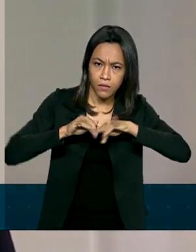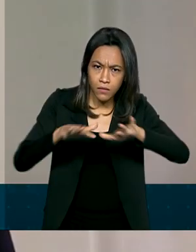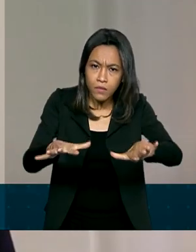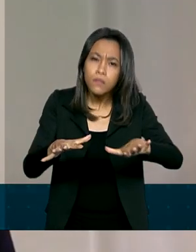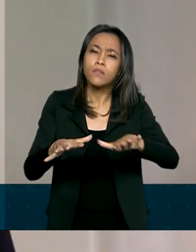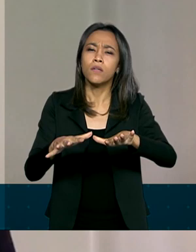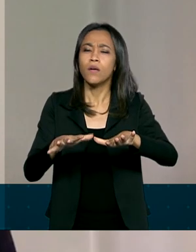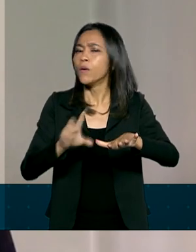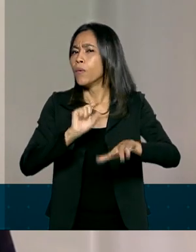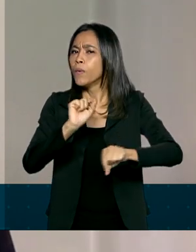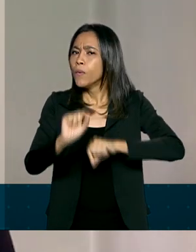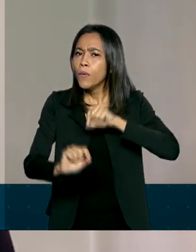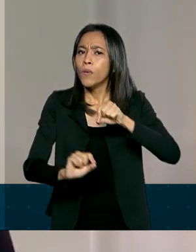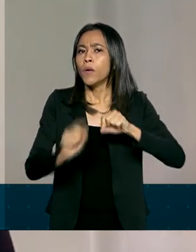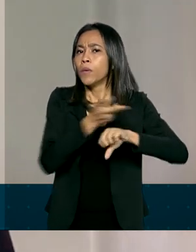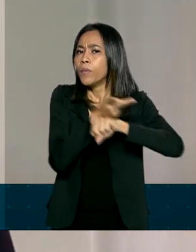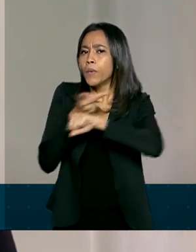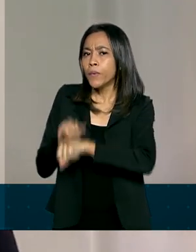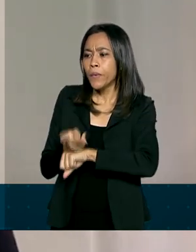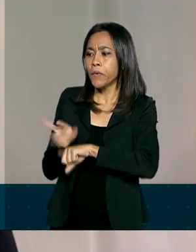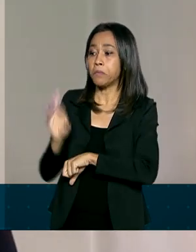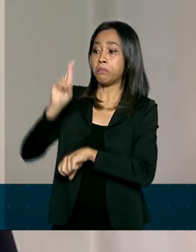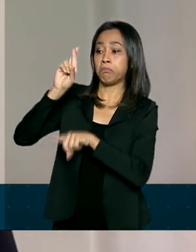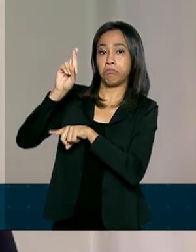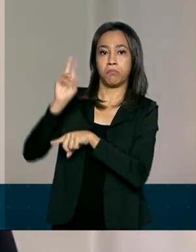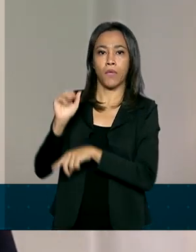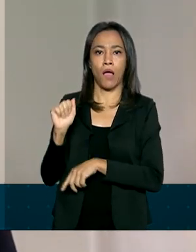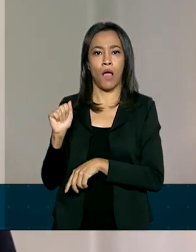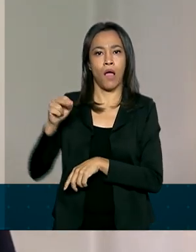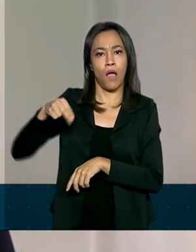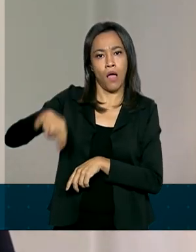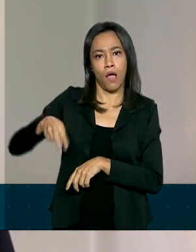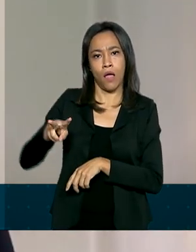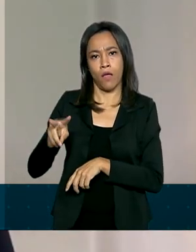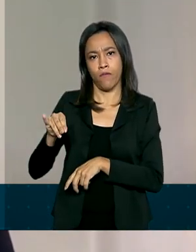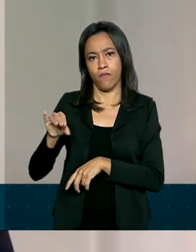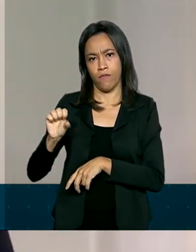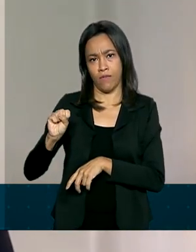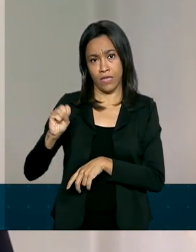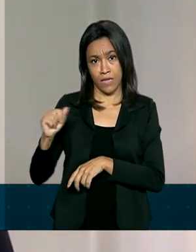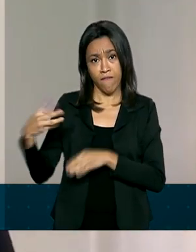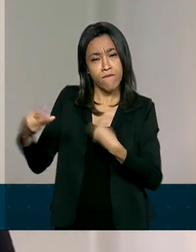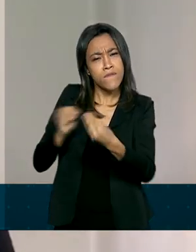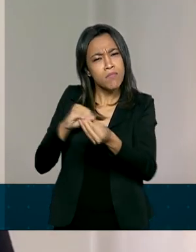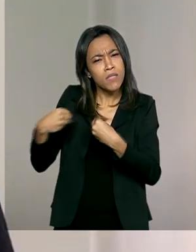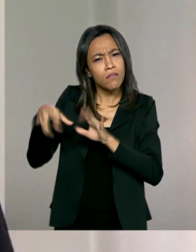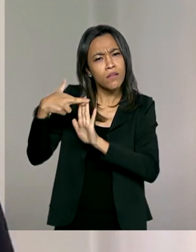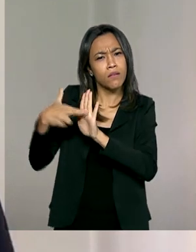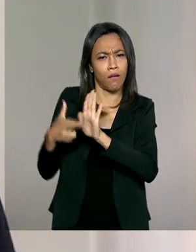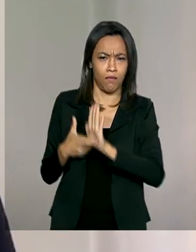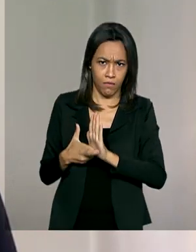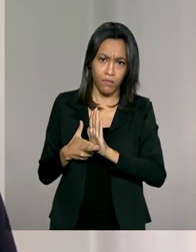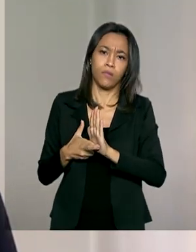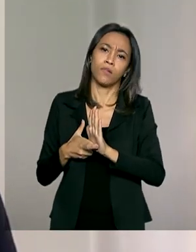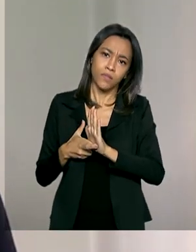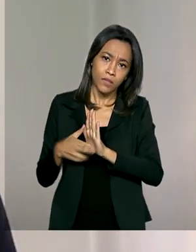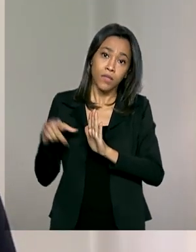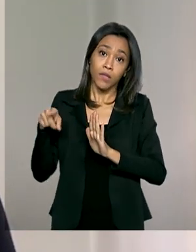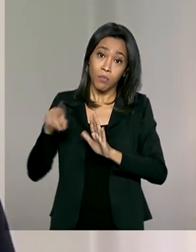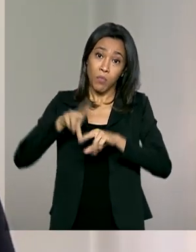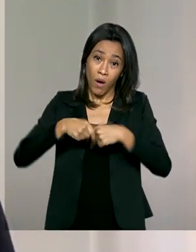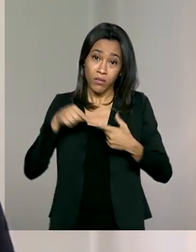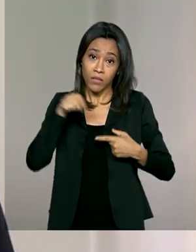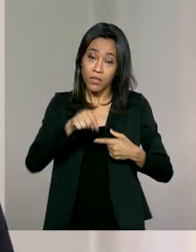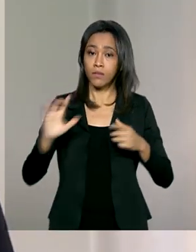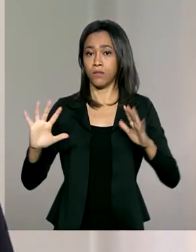buscou-se, junto à Anvisa, a flexibilização das demais autorizações necessárias em caráter